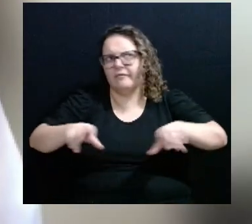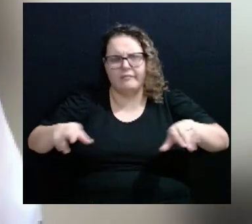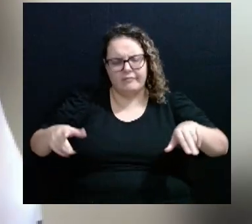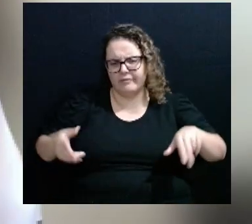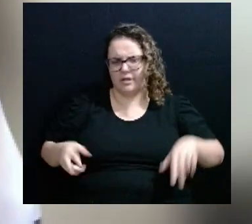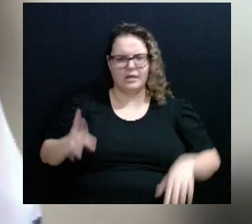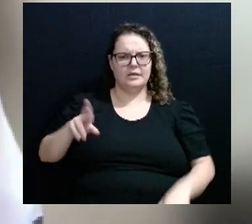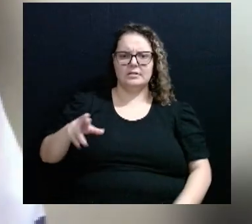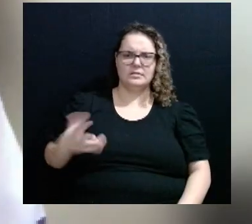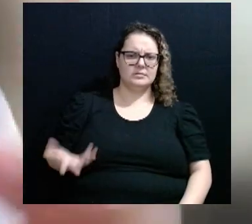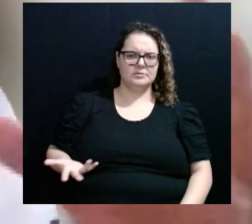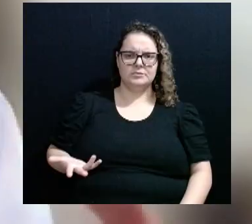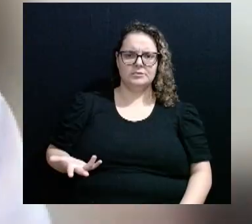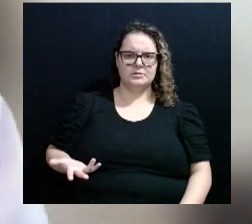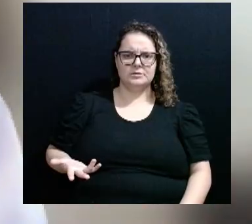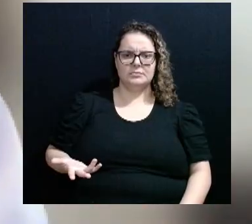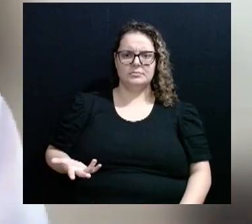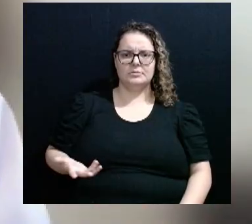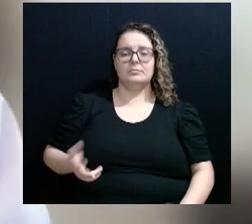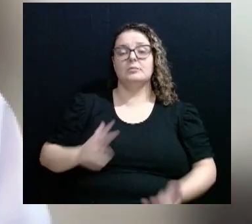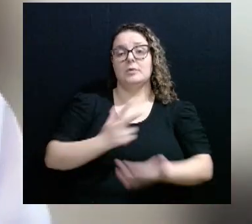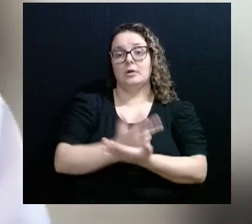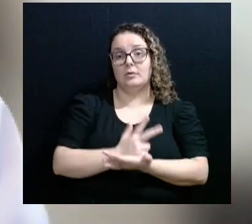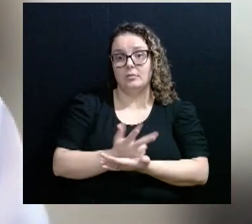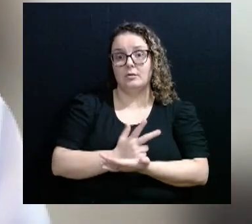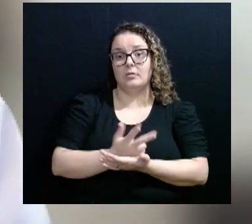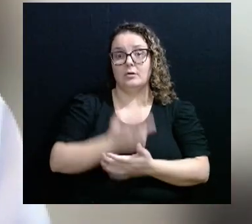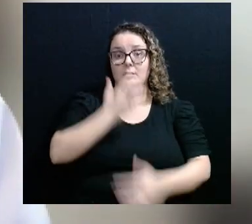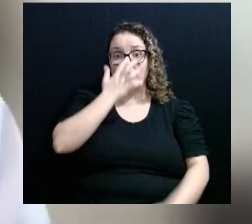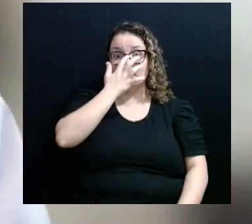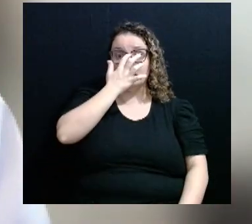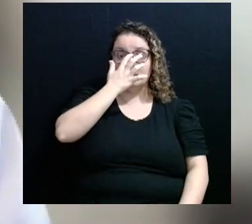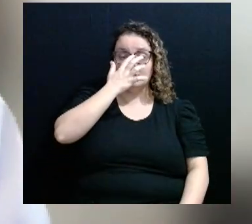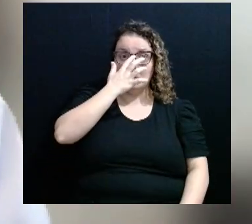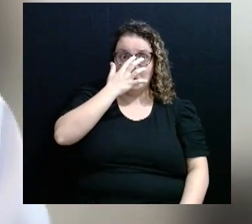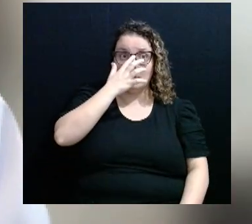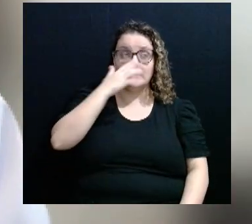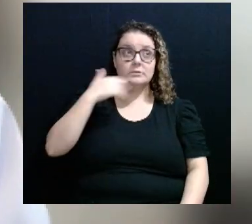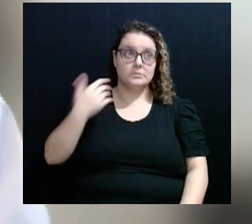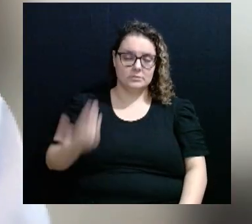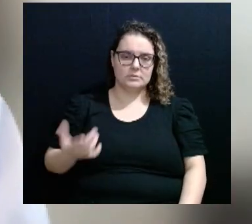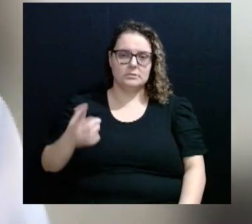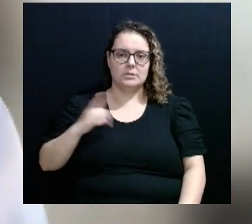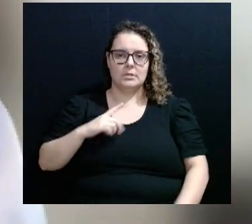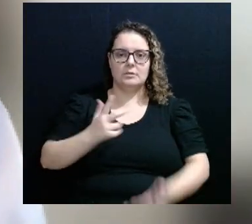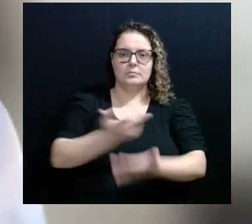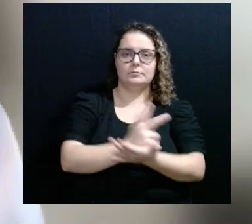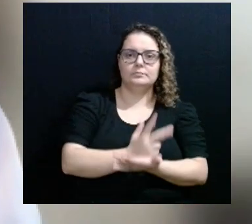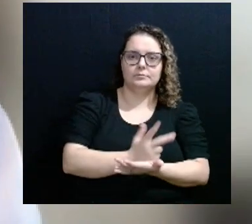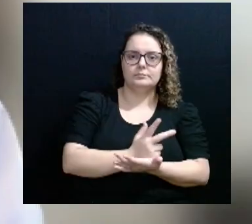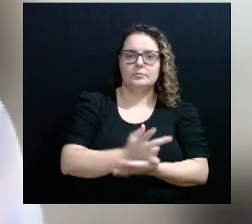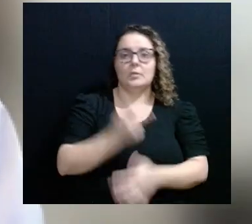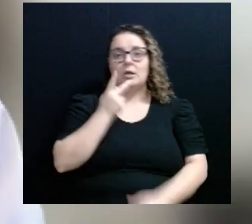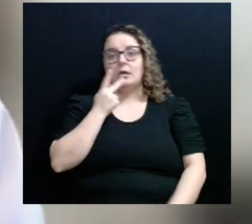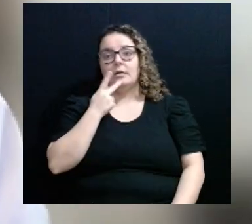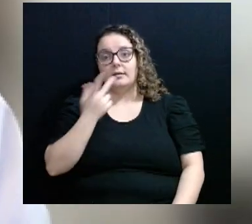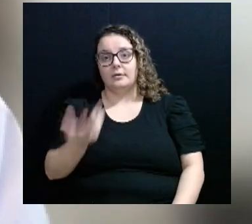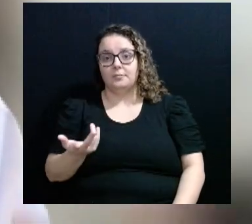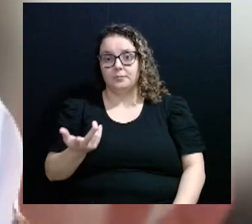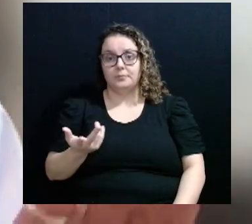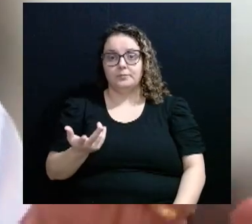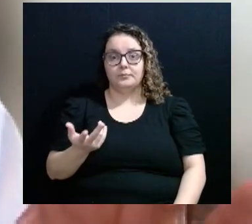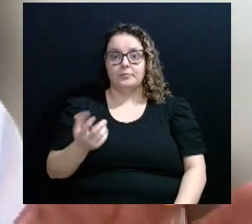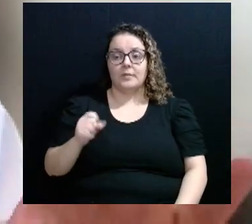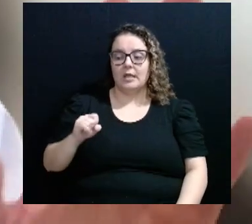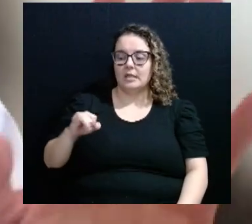tem muitas causas para a convulsão, tá? Tem aquelas convulsões que a gente